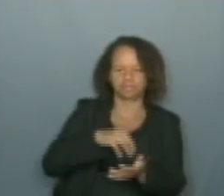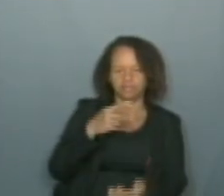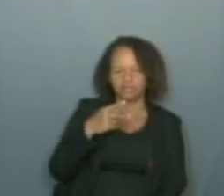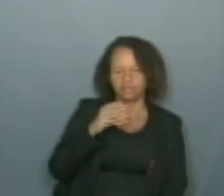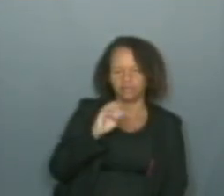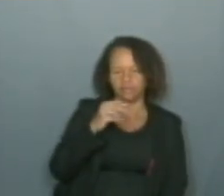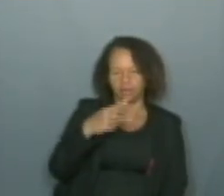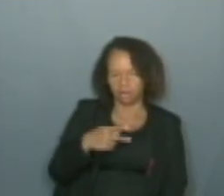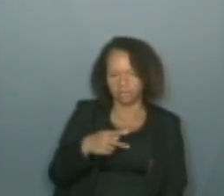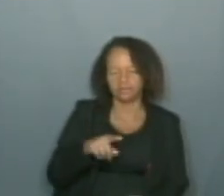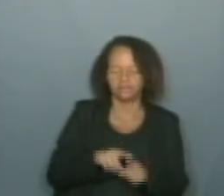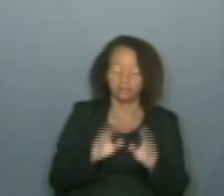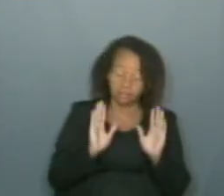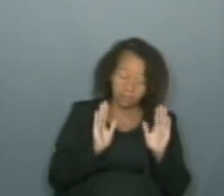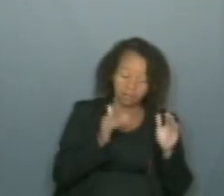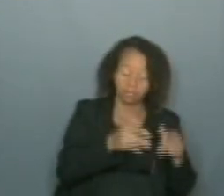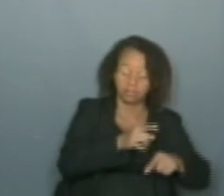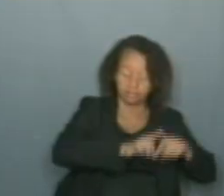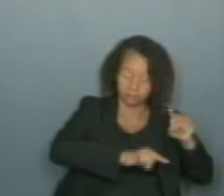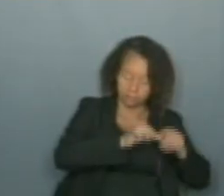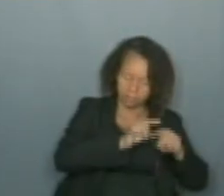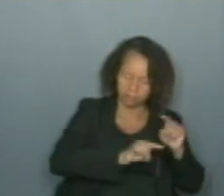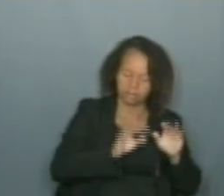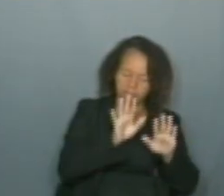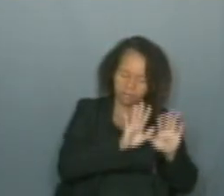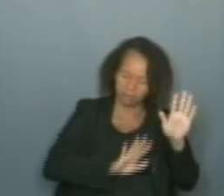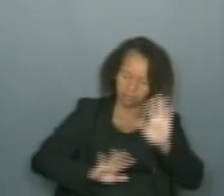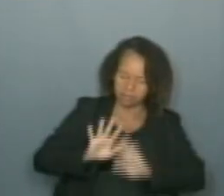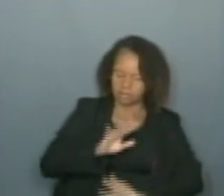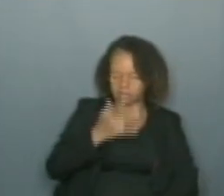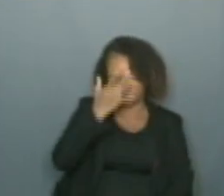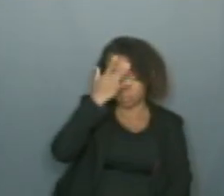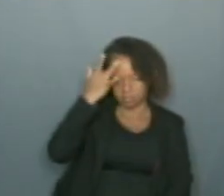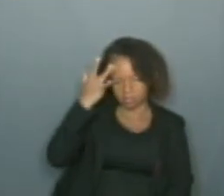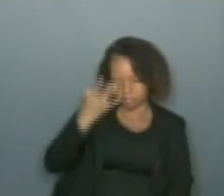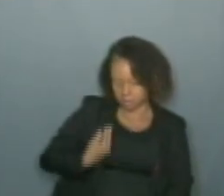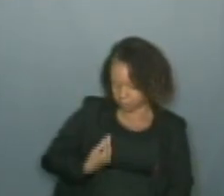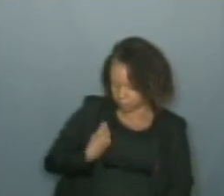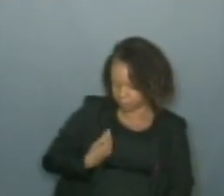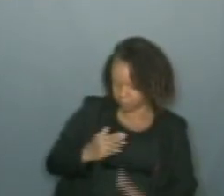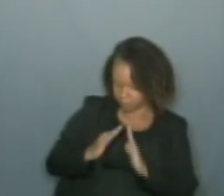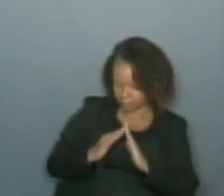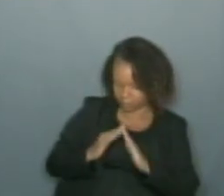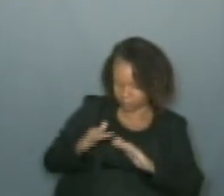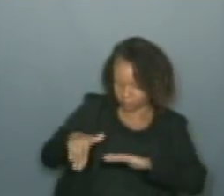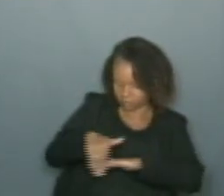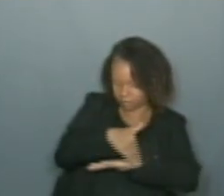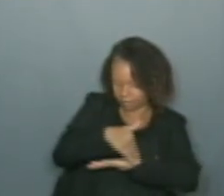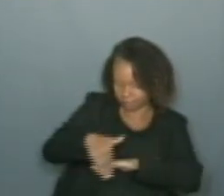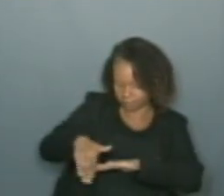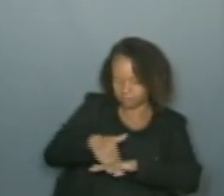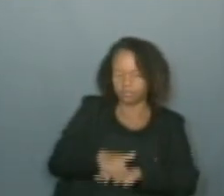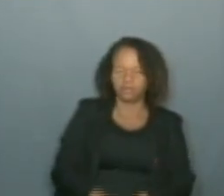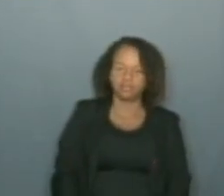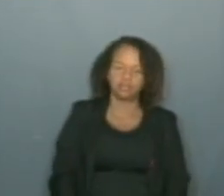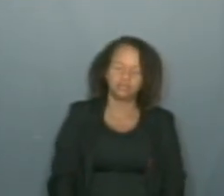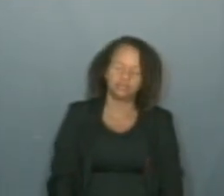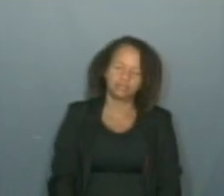Pop, nos equipamentos voltados aos cuidados das pessoas que vivem em situação de